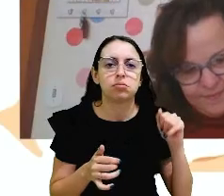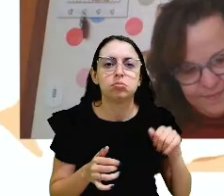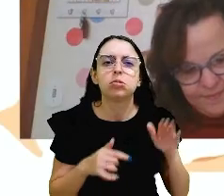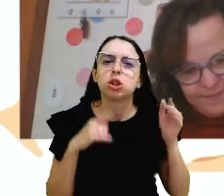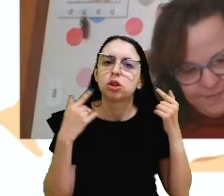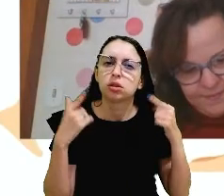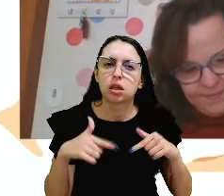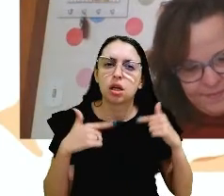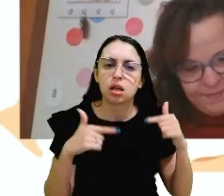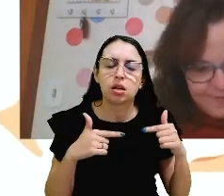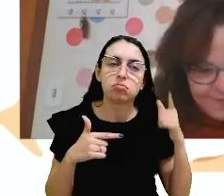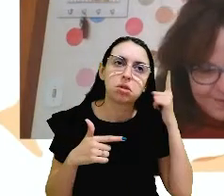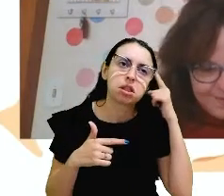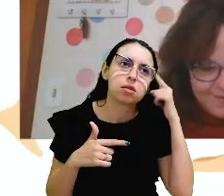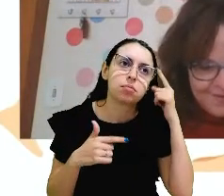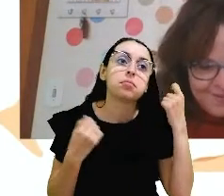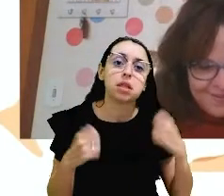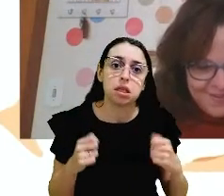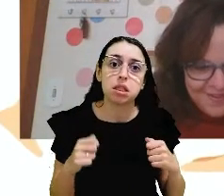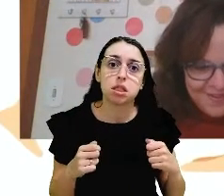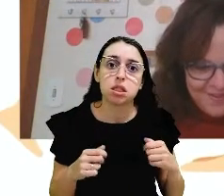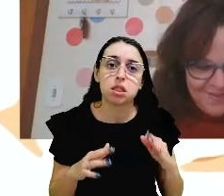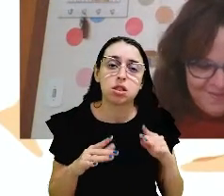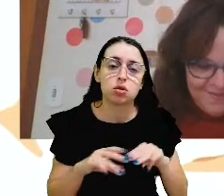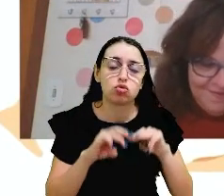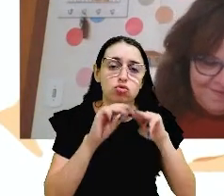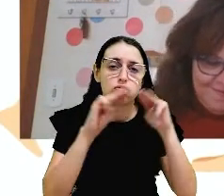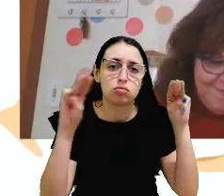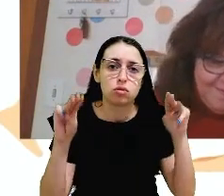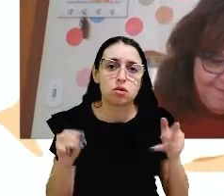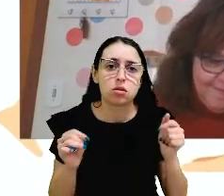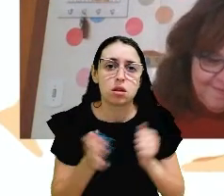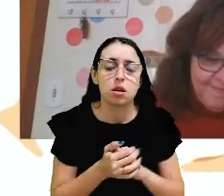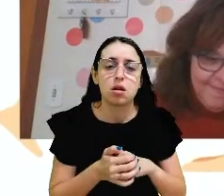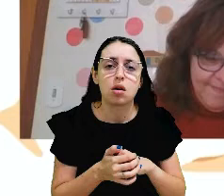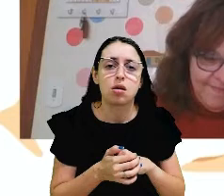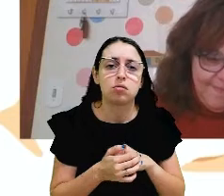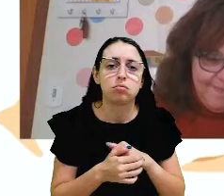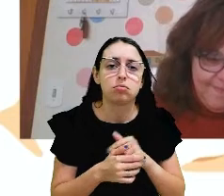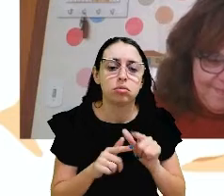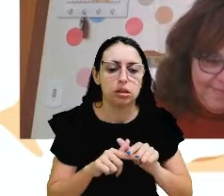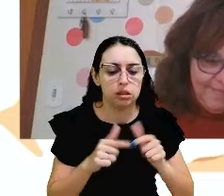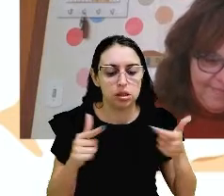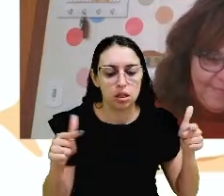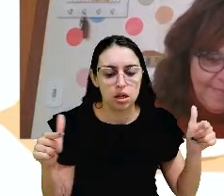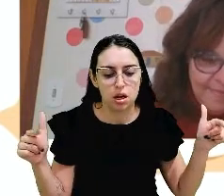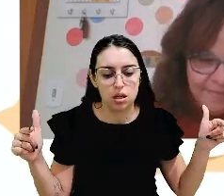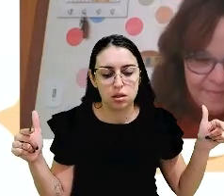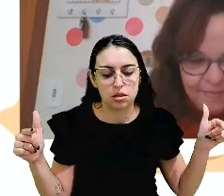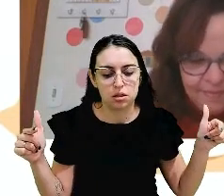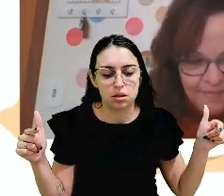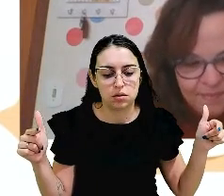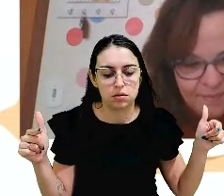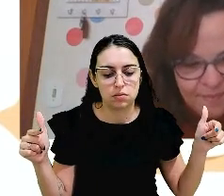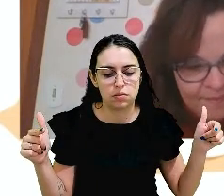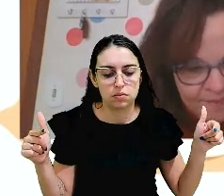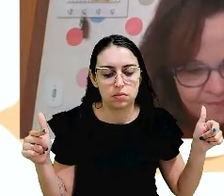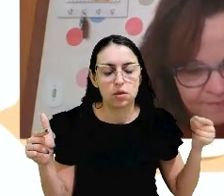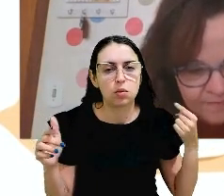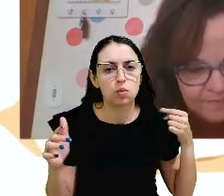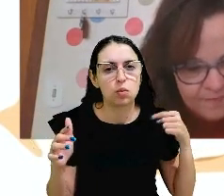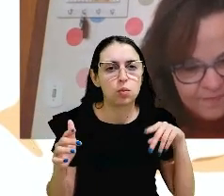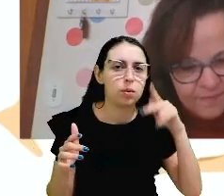trouxe a ideia de que as parteiras precisavam de um museu, que é essa nossa atividade de extensão, né, e uma